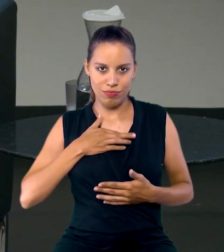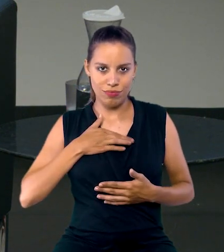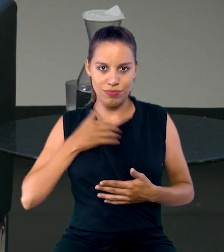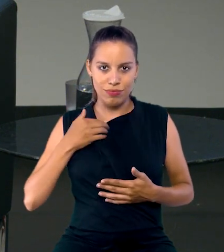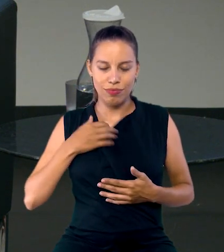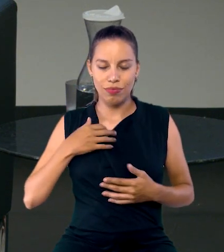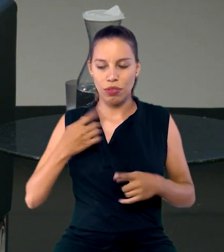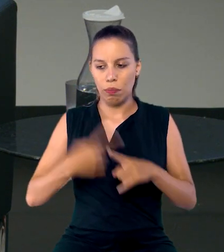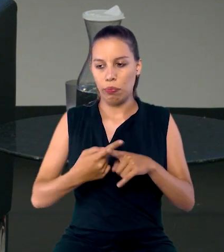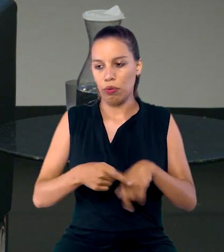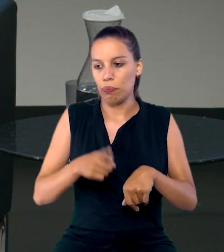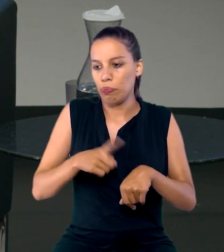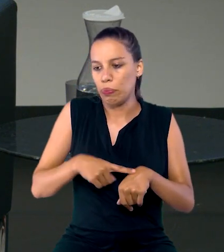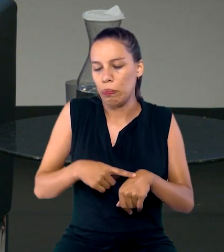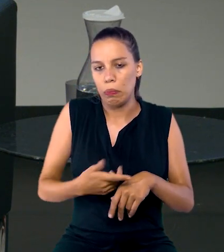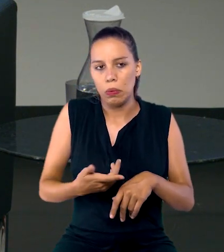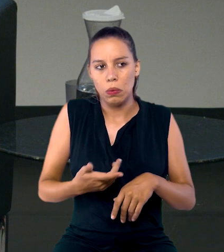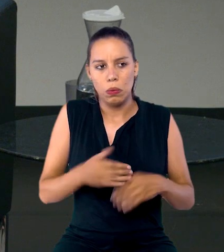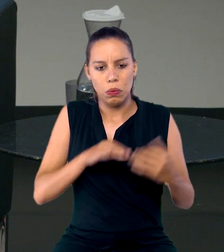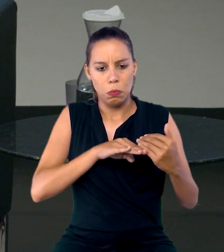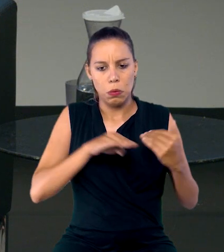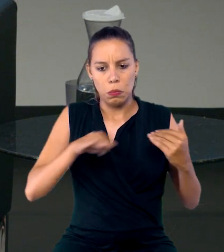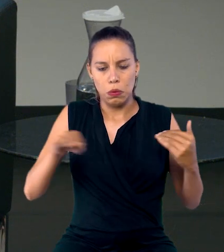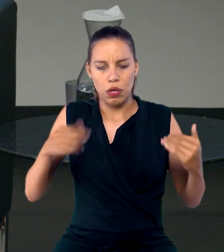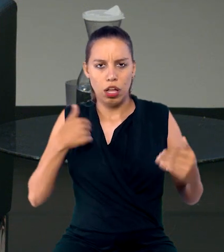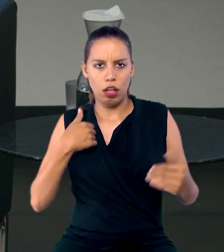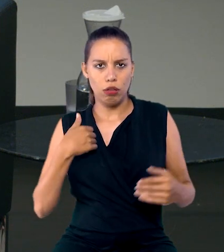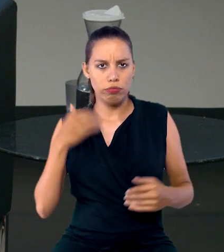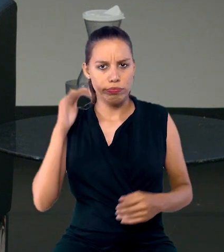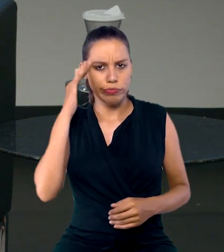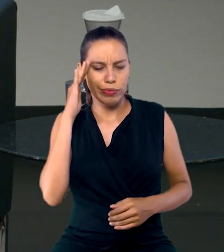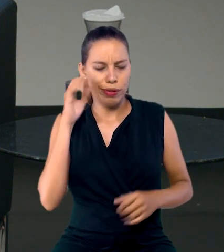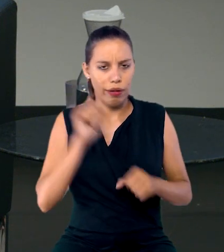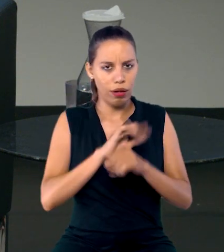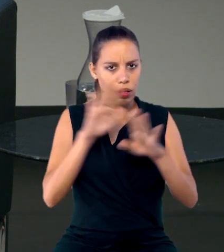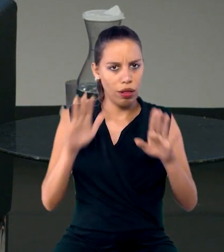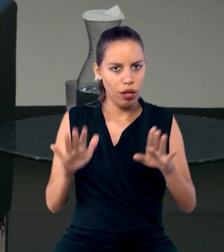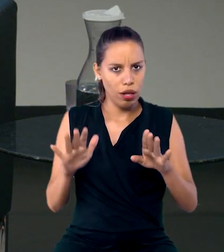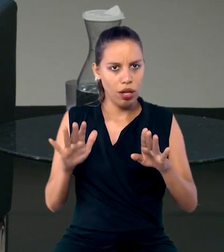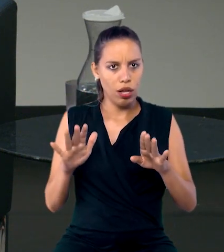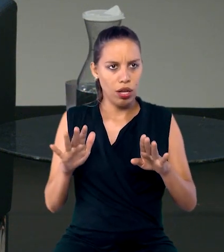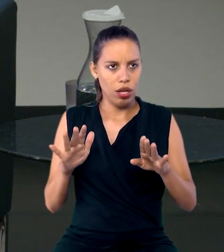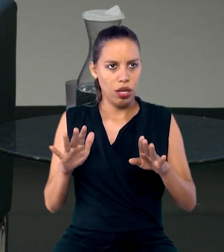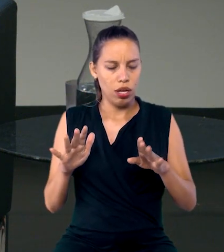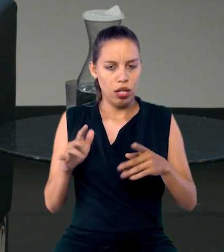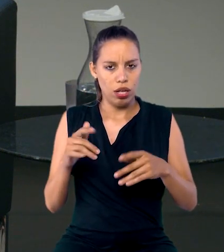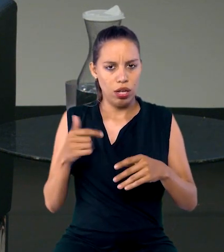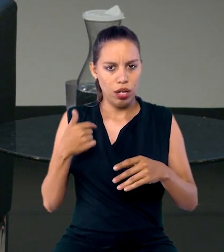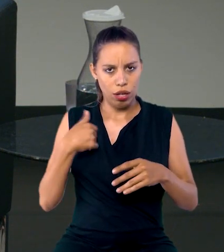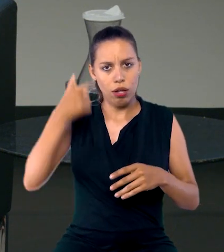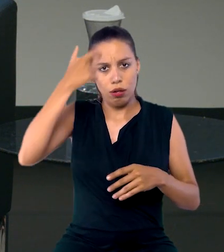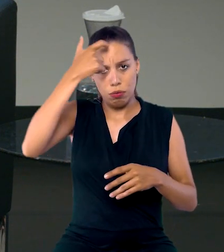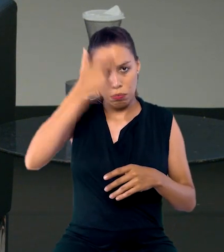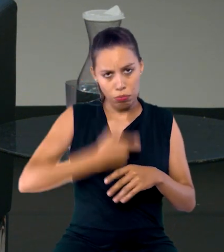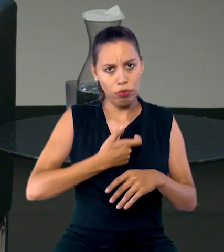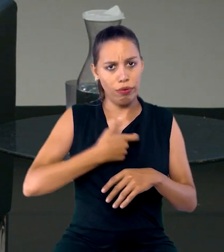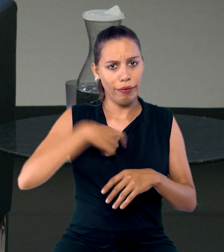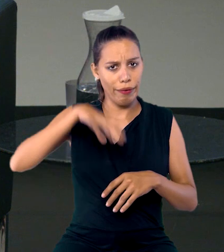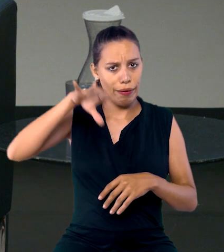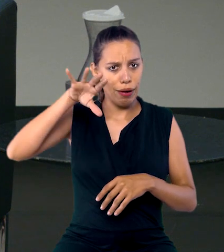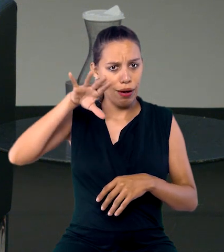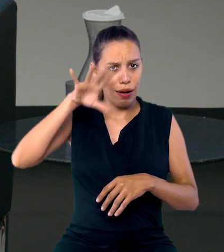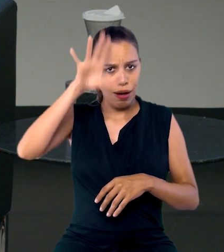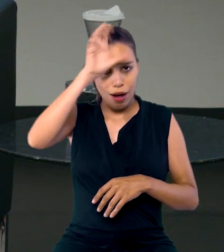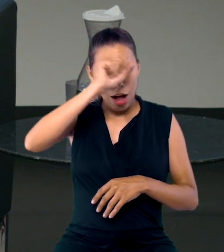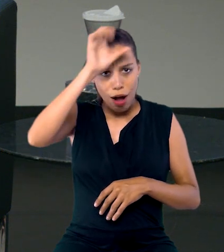Né? O tempo que eu vou entendendo, e nisso eu sou muito aprendiz, é